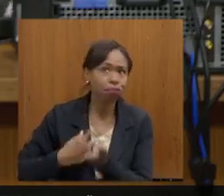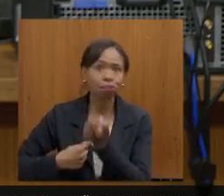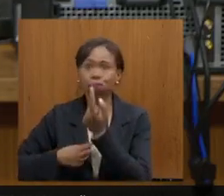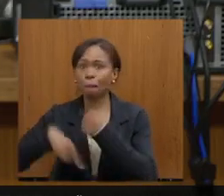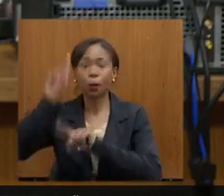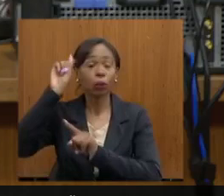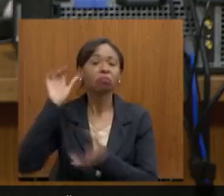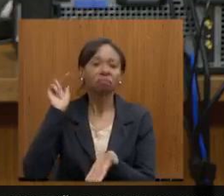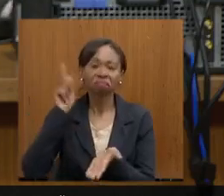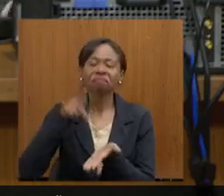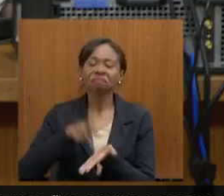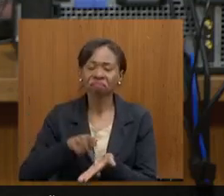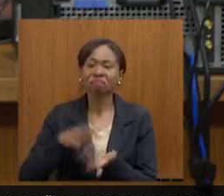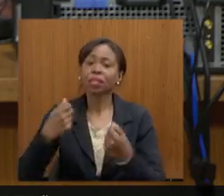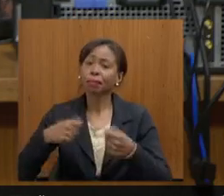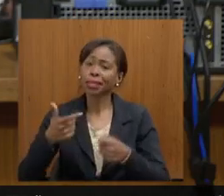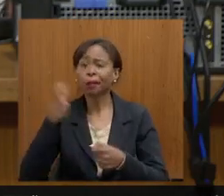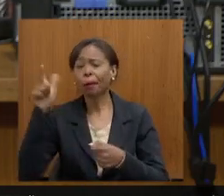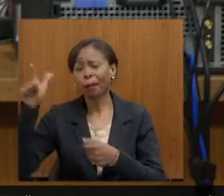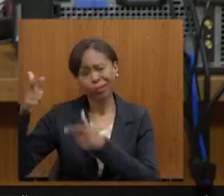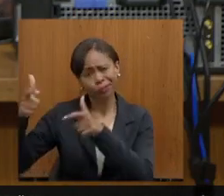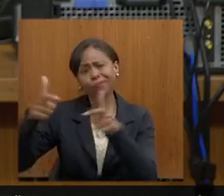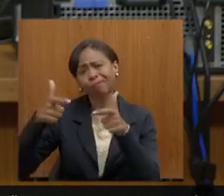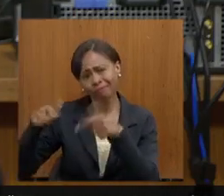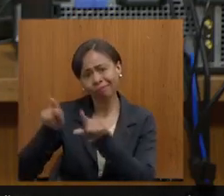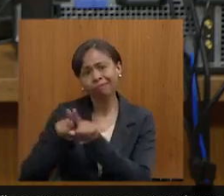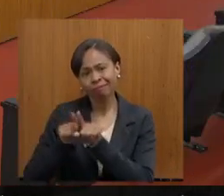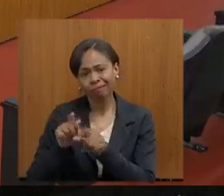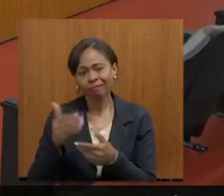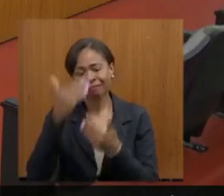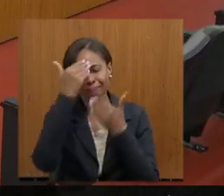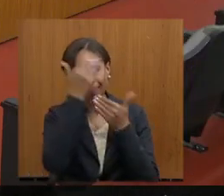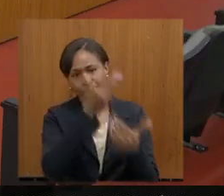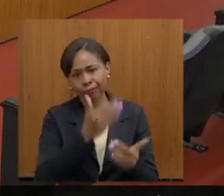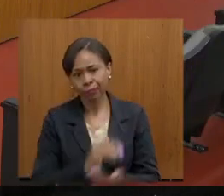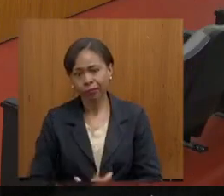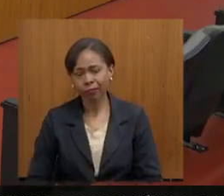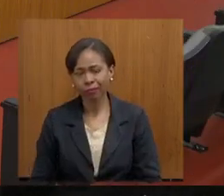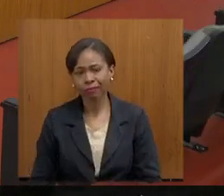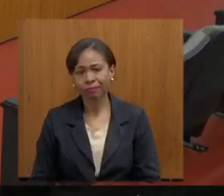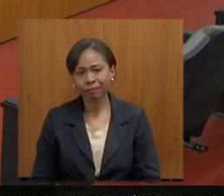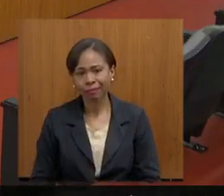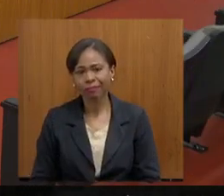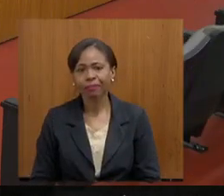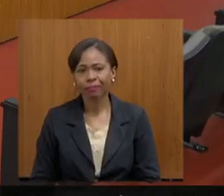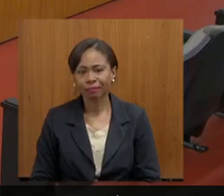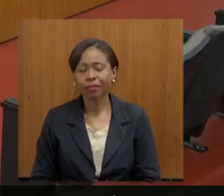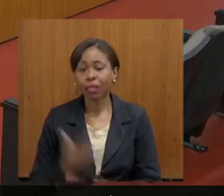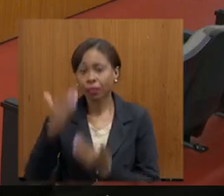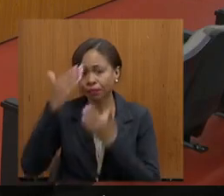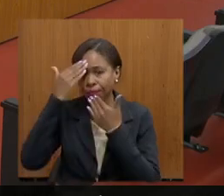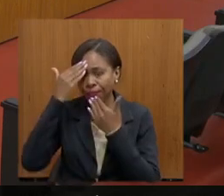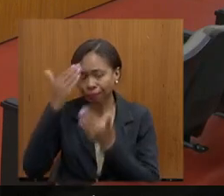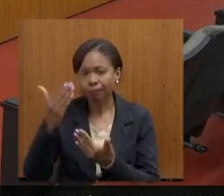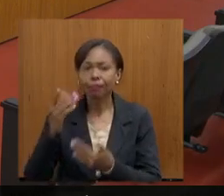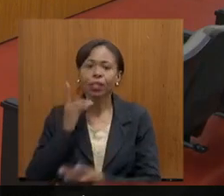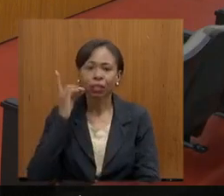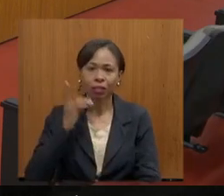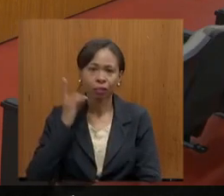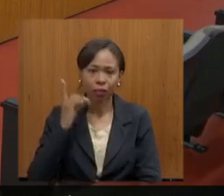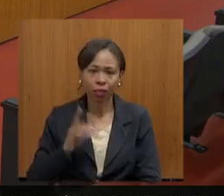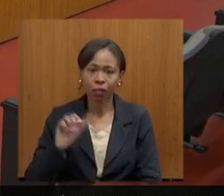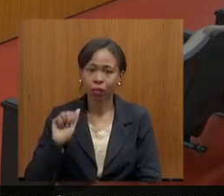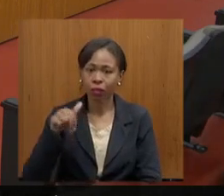realidade e precisamos que isso aconteça e mais outros lugares também muito obrigado agradecemos as considerações do